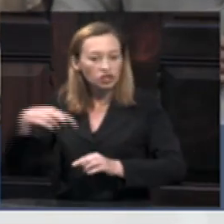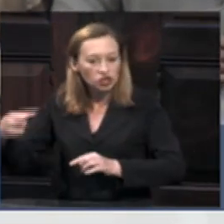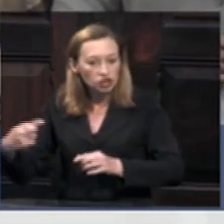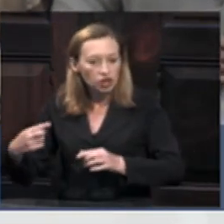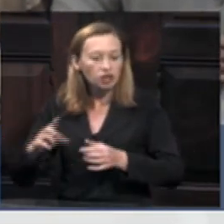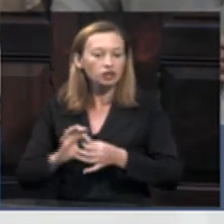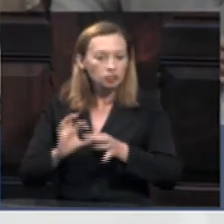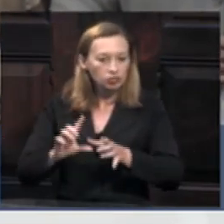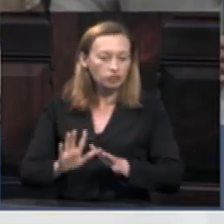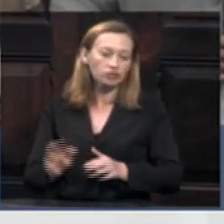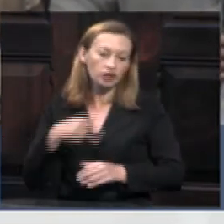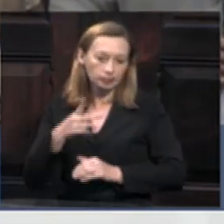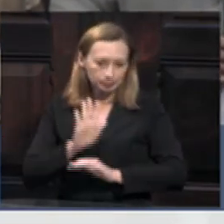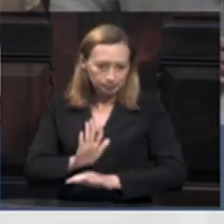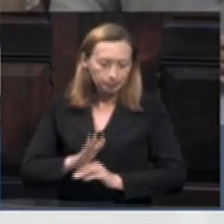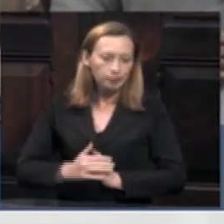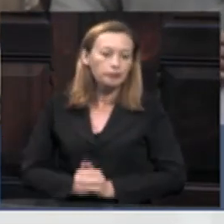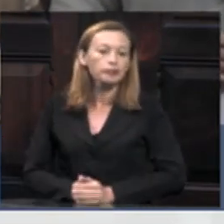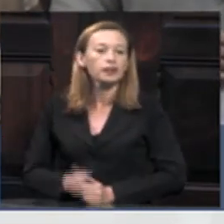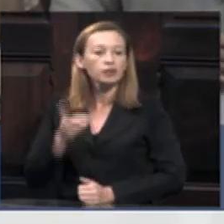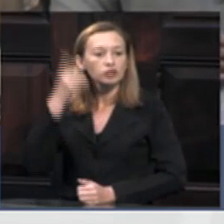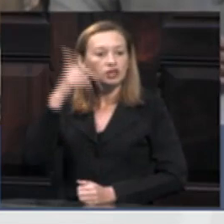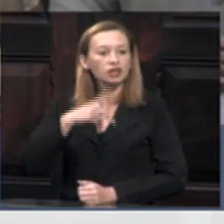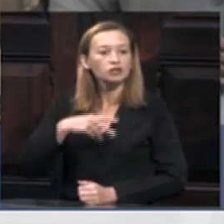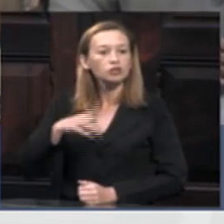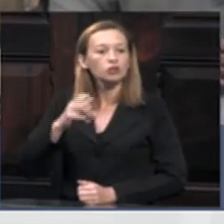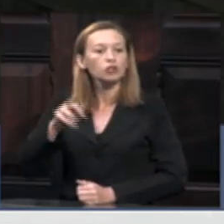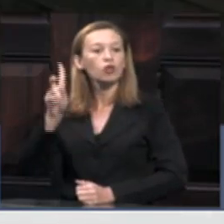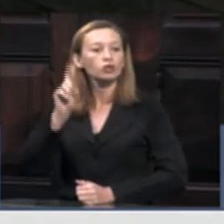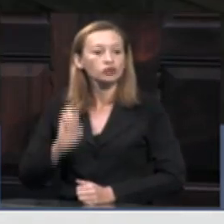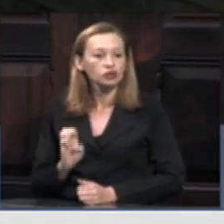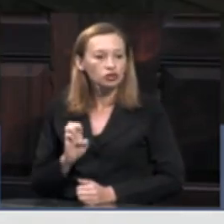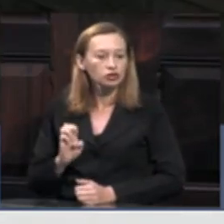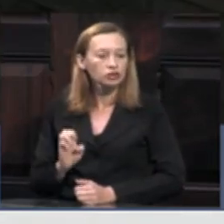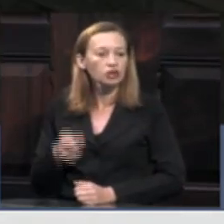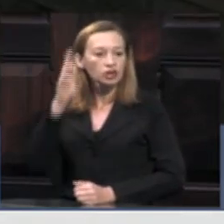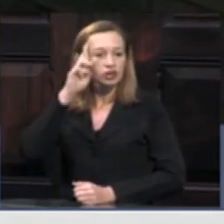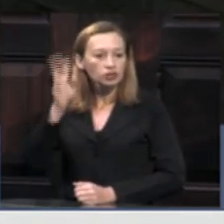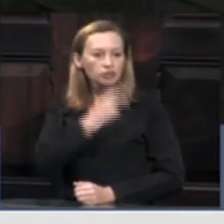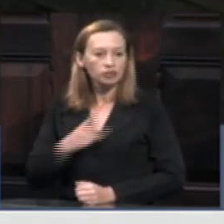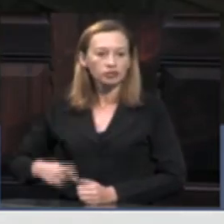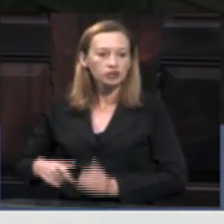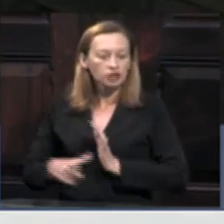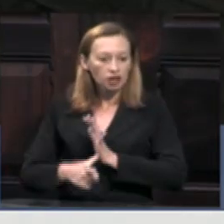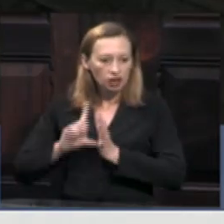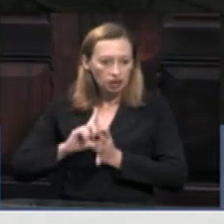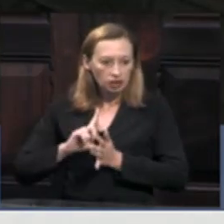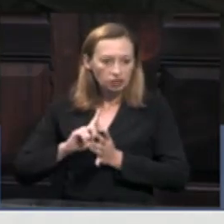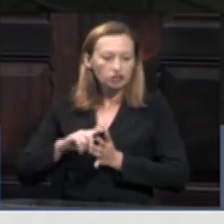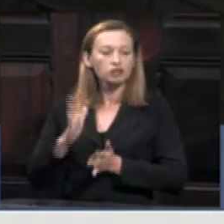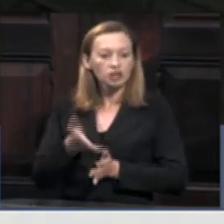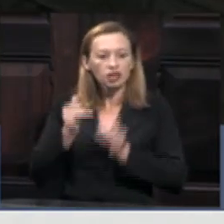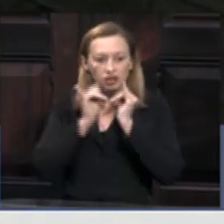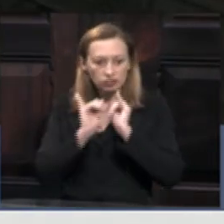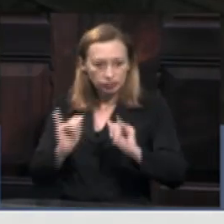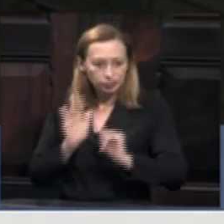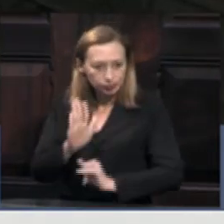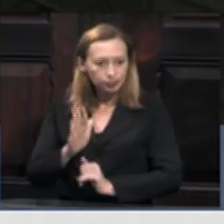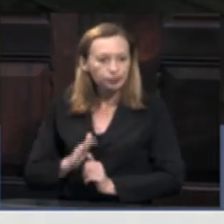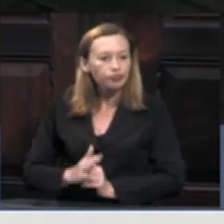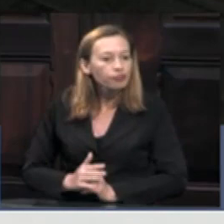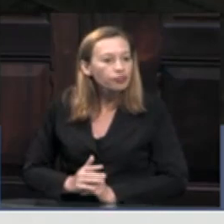usar de 1 minuto a palavra. Deputado Conte. Presidente, eu, antes de também anunciar a posição do PPS, que